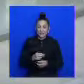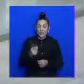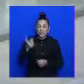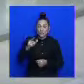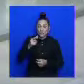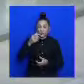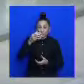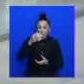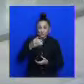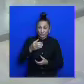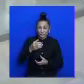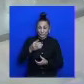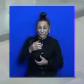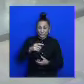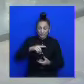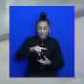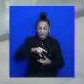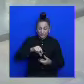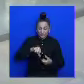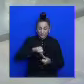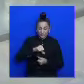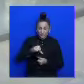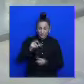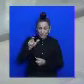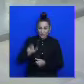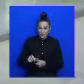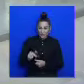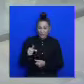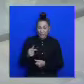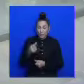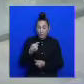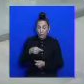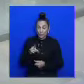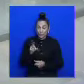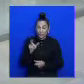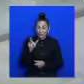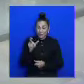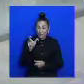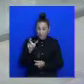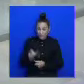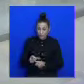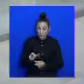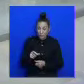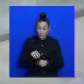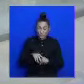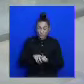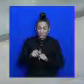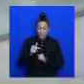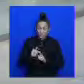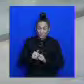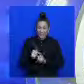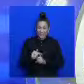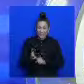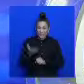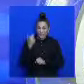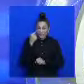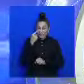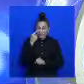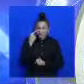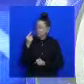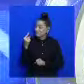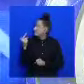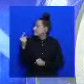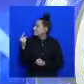Bola que vai para o suporte. Indicação agora da coluna 7, a última coluna do Super 7. Bola